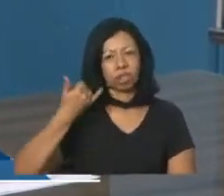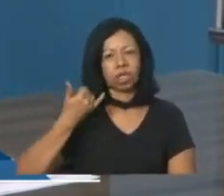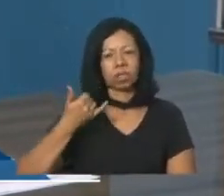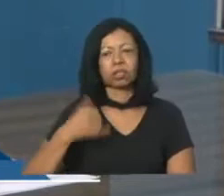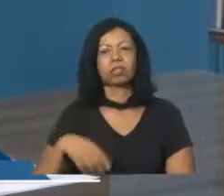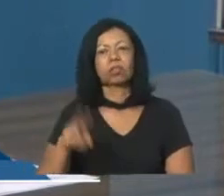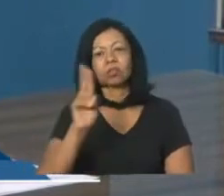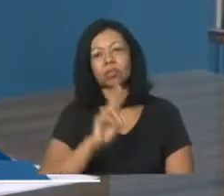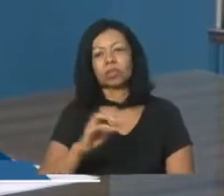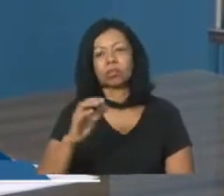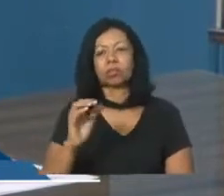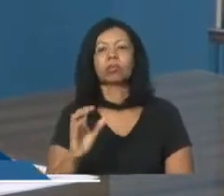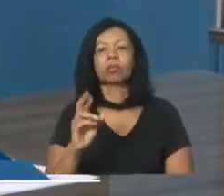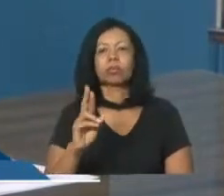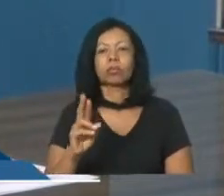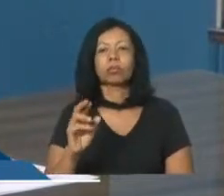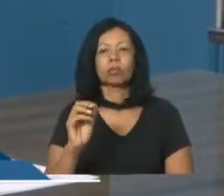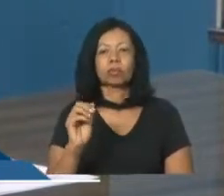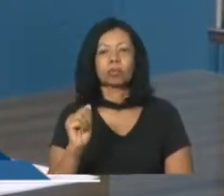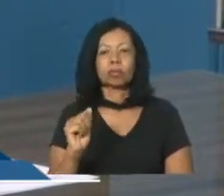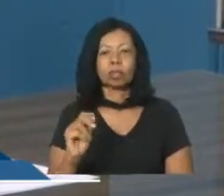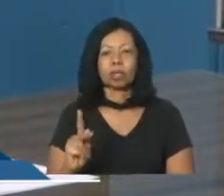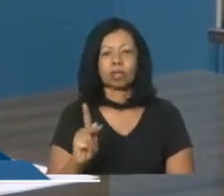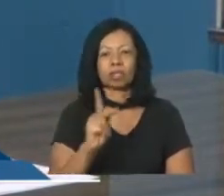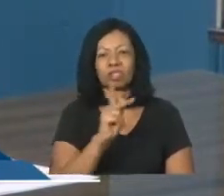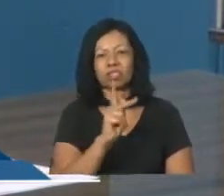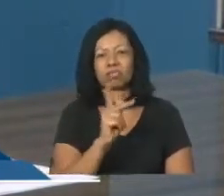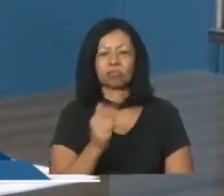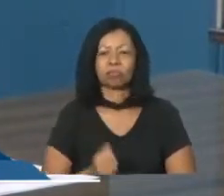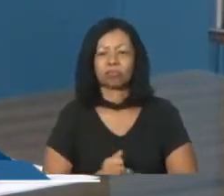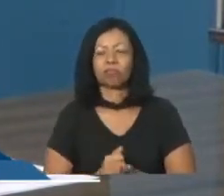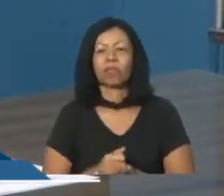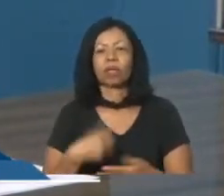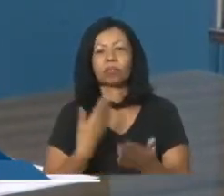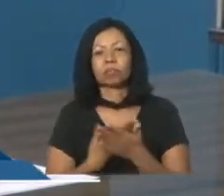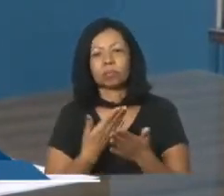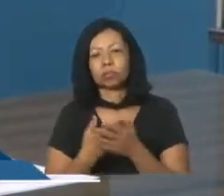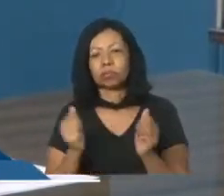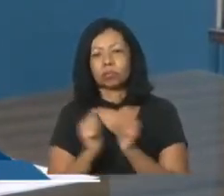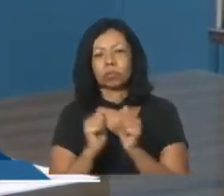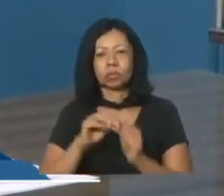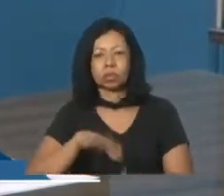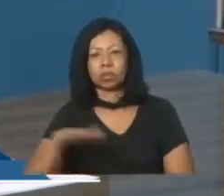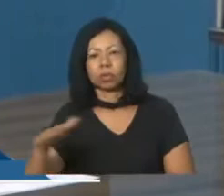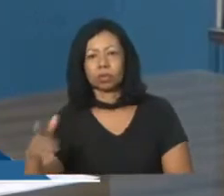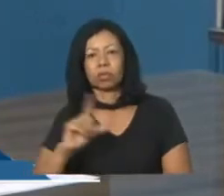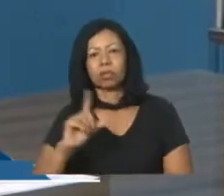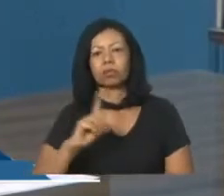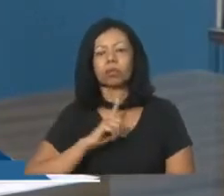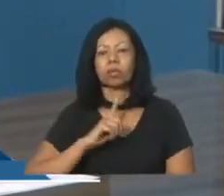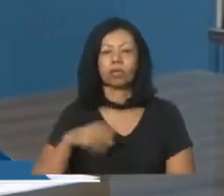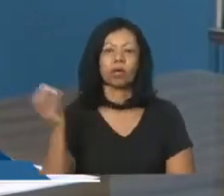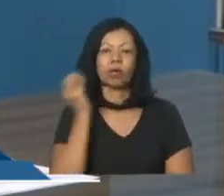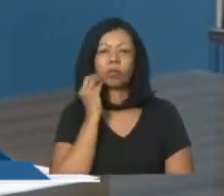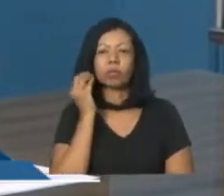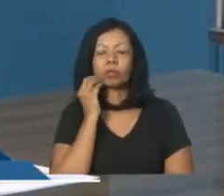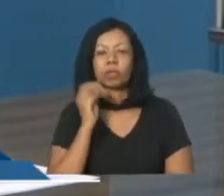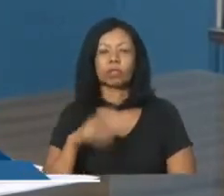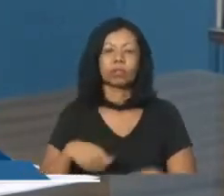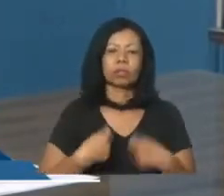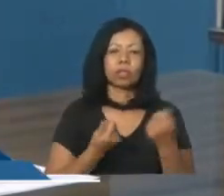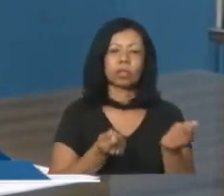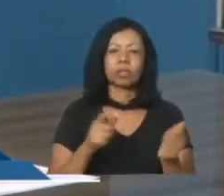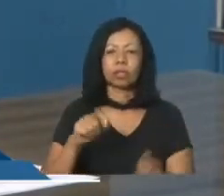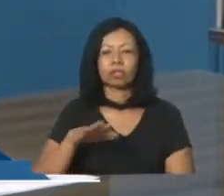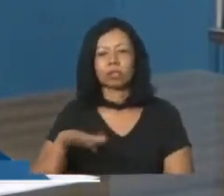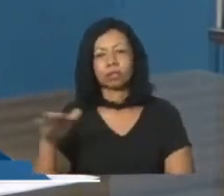chocante isso. E numa avaliação com essas crianças, não teve a oportunidade dada a